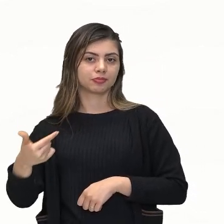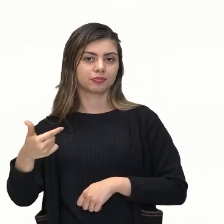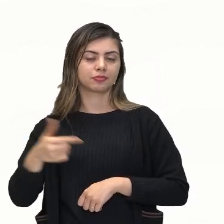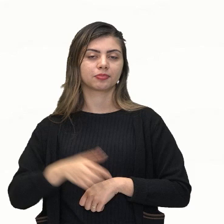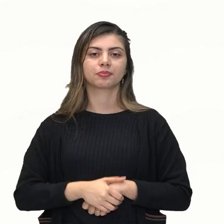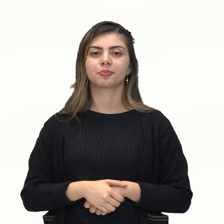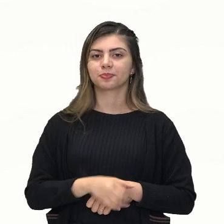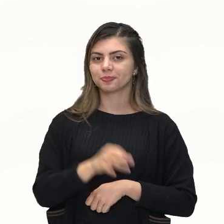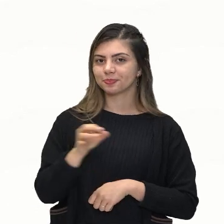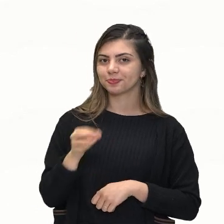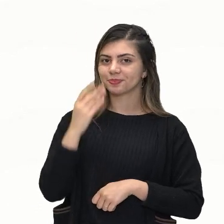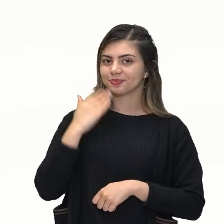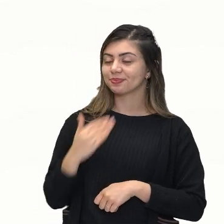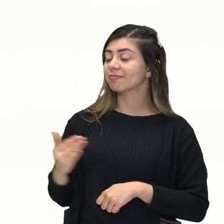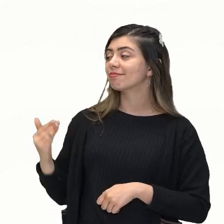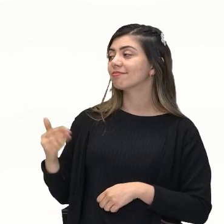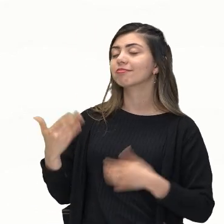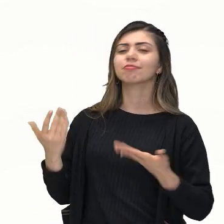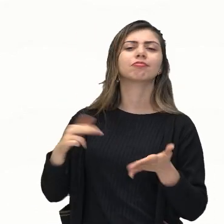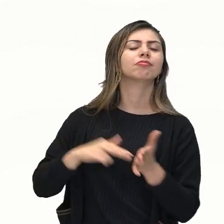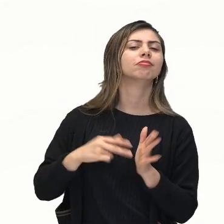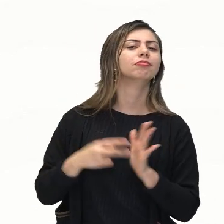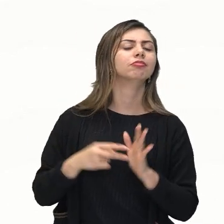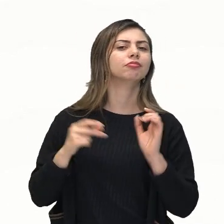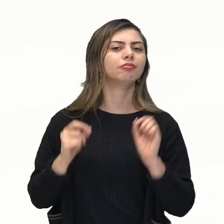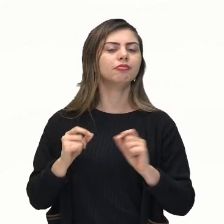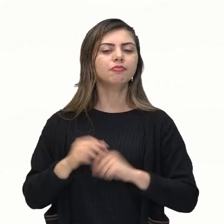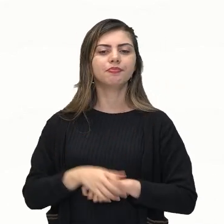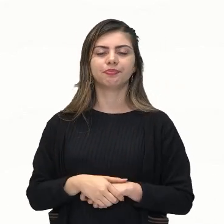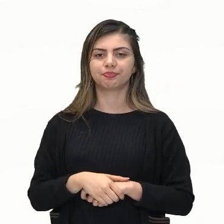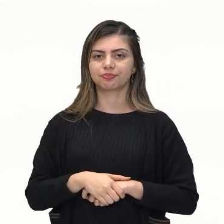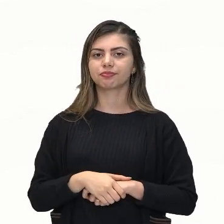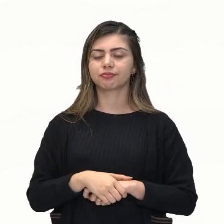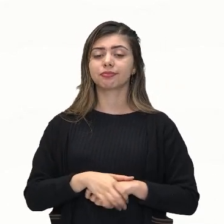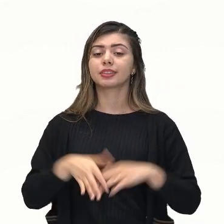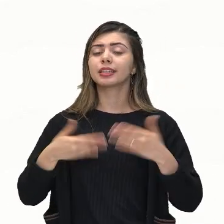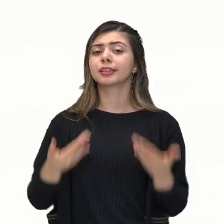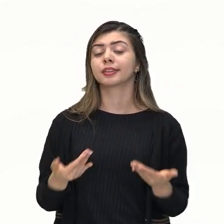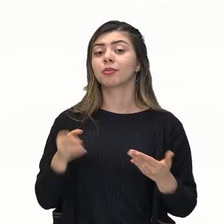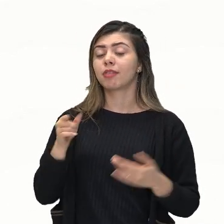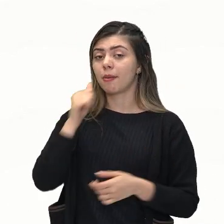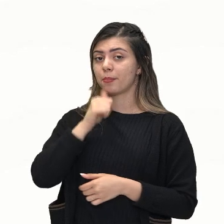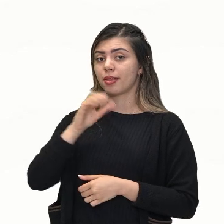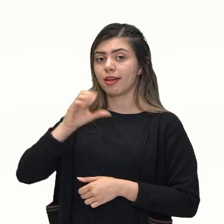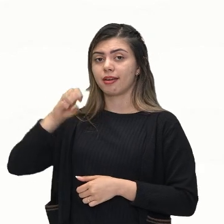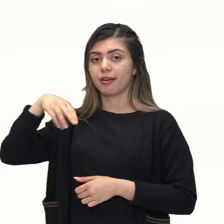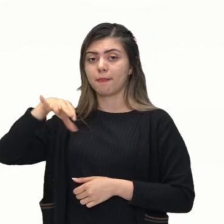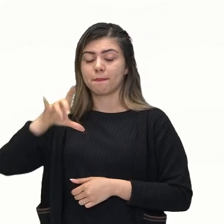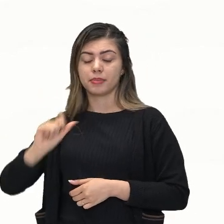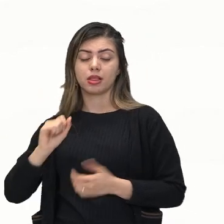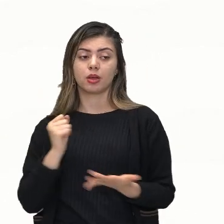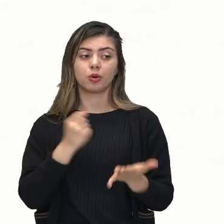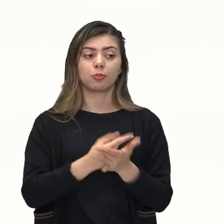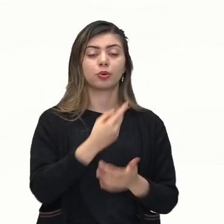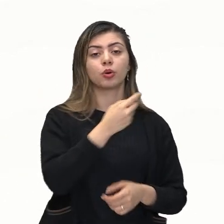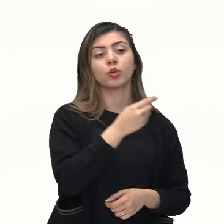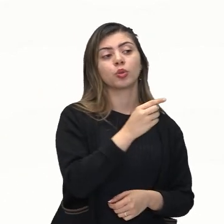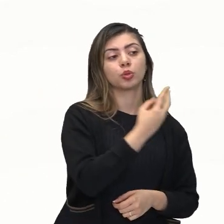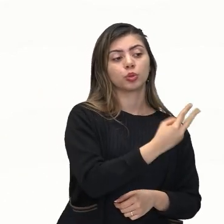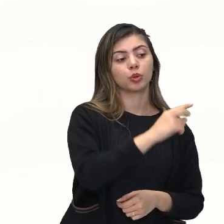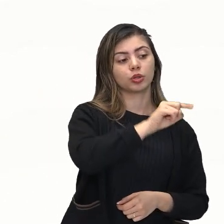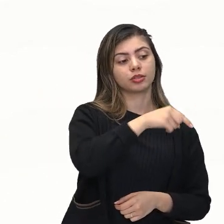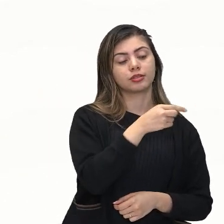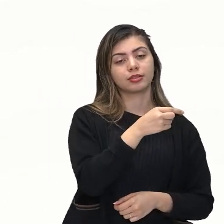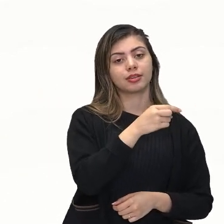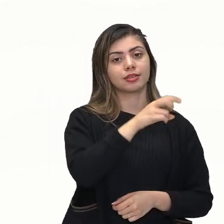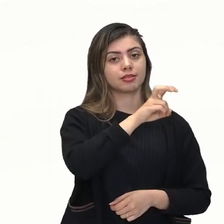2,52. Então, o que significa? Que Camila comprou 2,5 kg de laranja e pagou